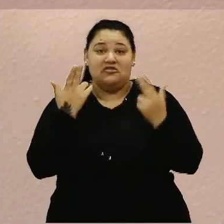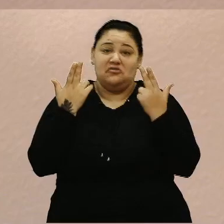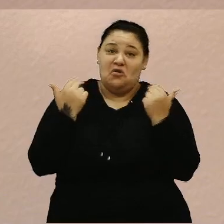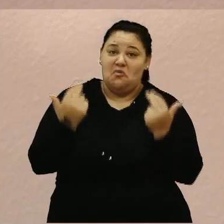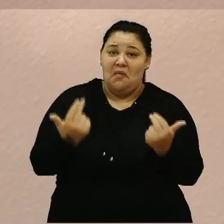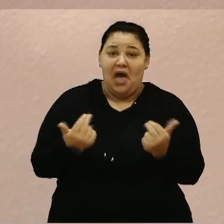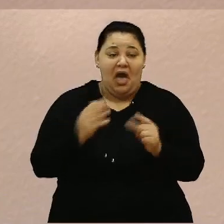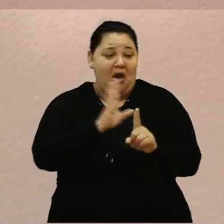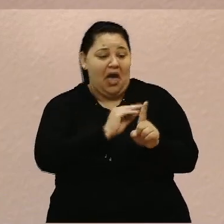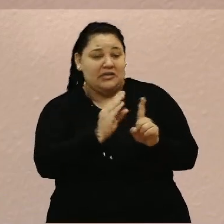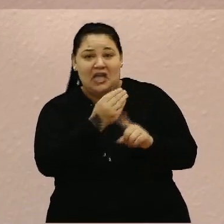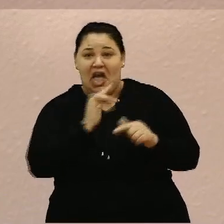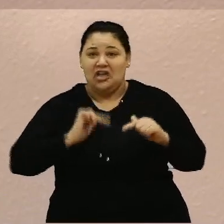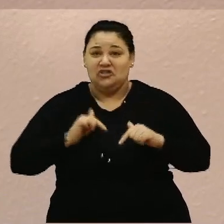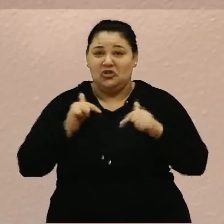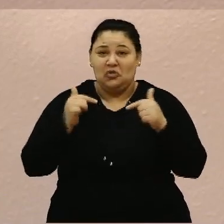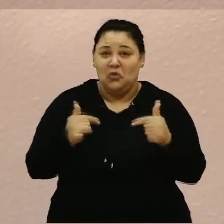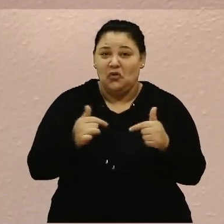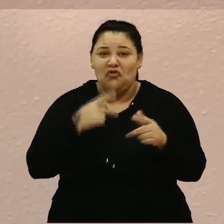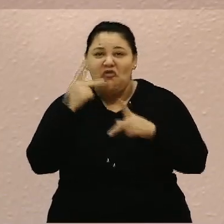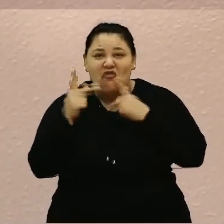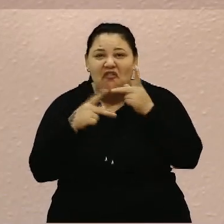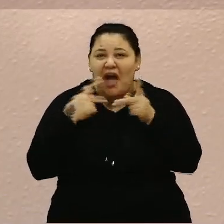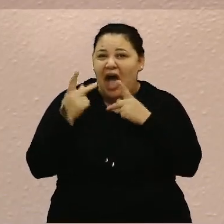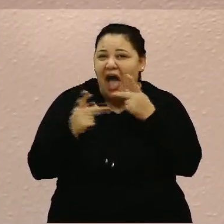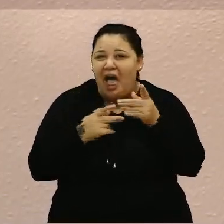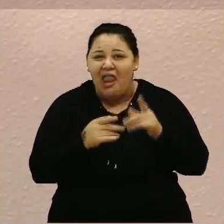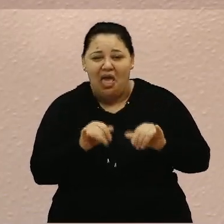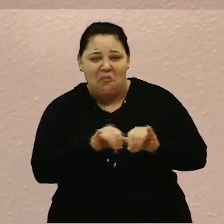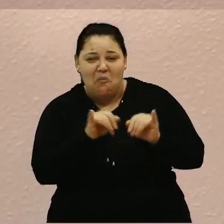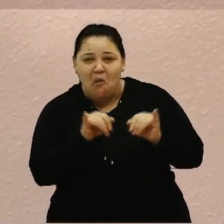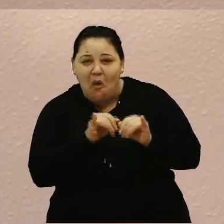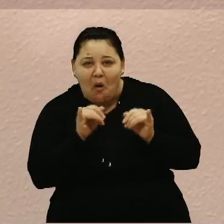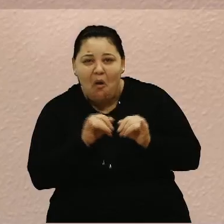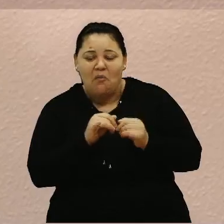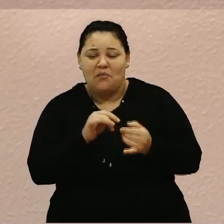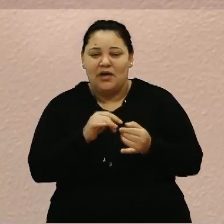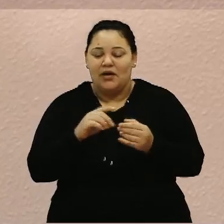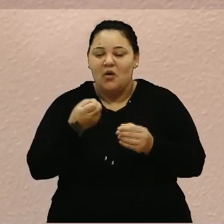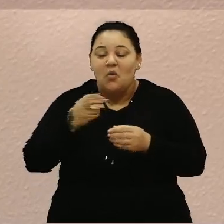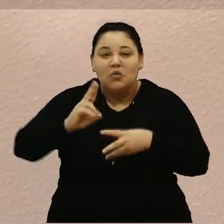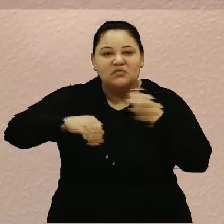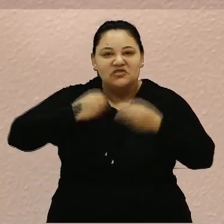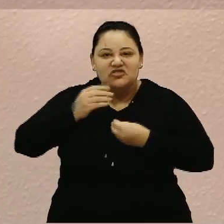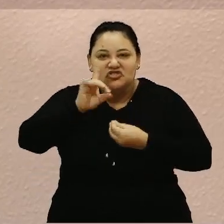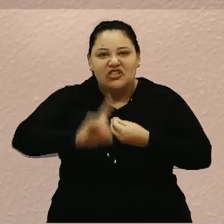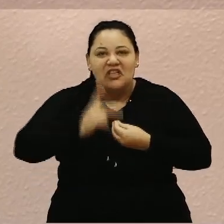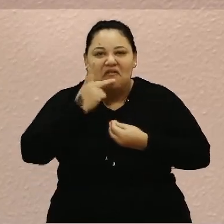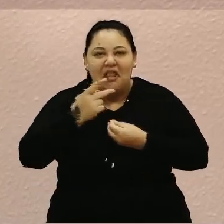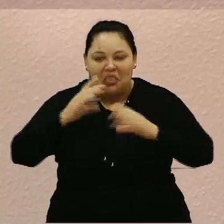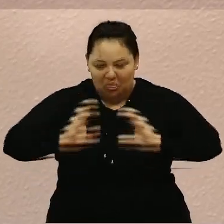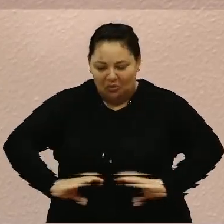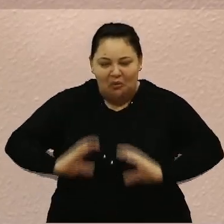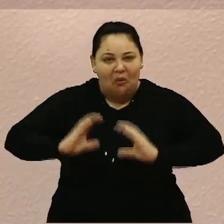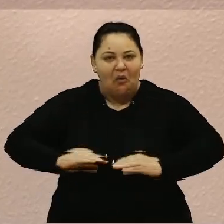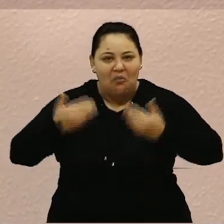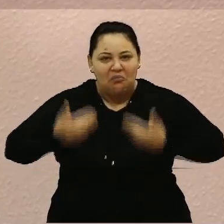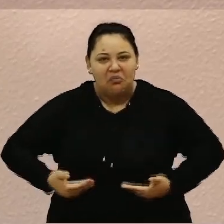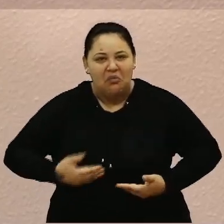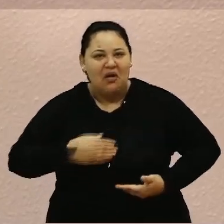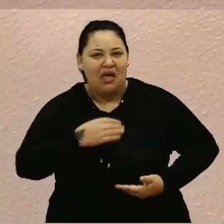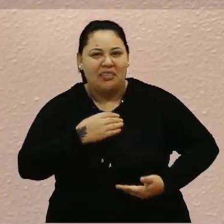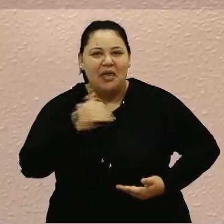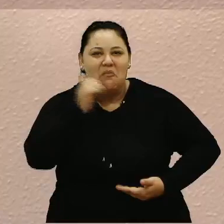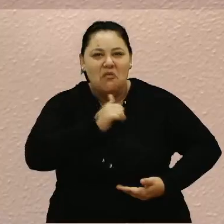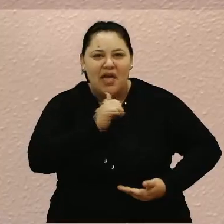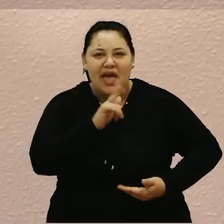atitude é normal, fazer qualquer comentário, se sentir no direito de falar sobre as mulheres, sobre as meninas que estão praticando um esporte como